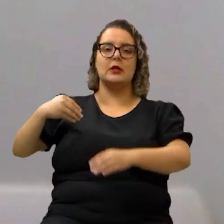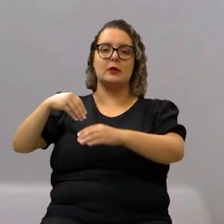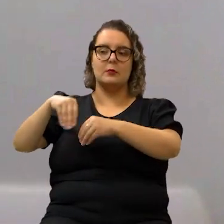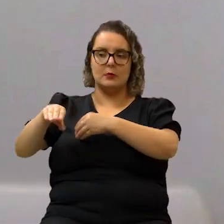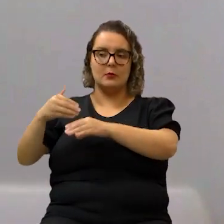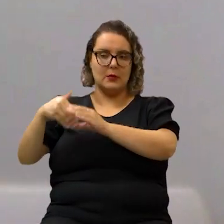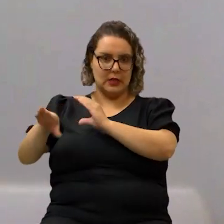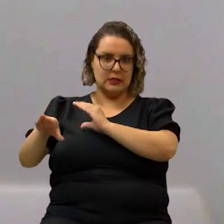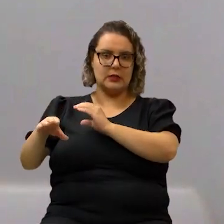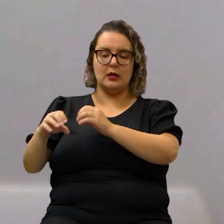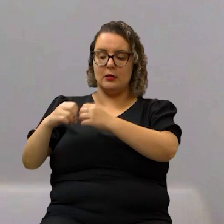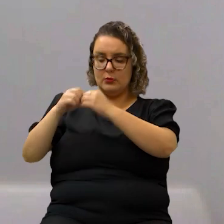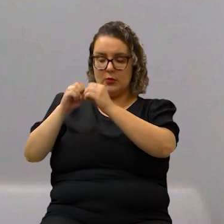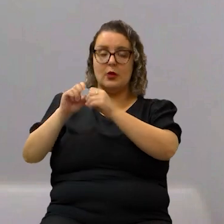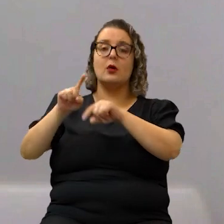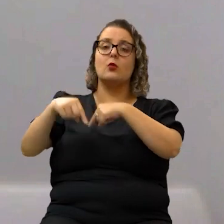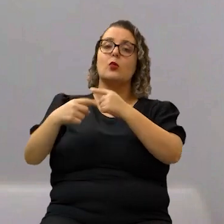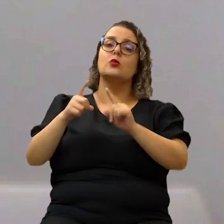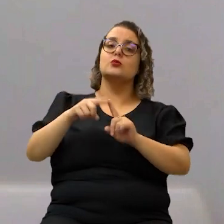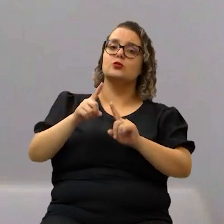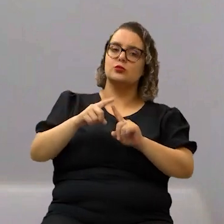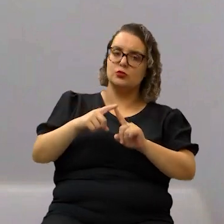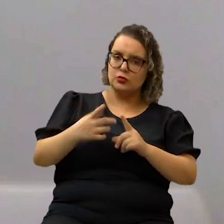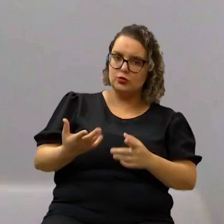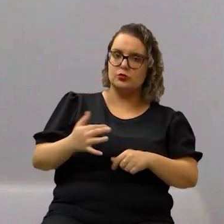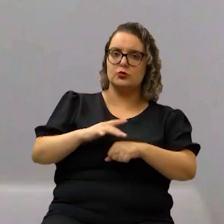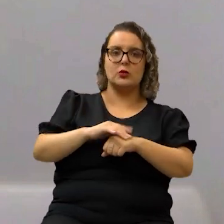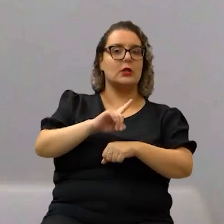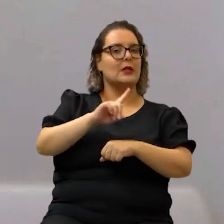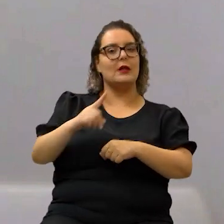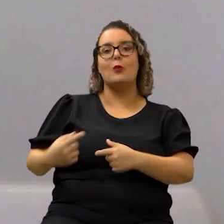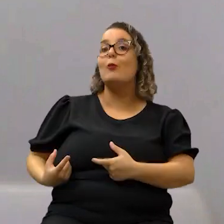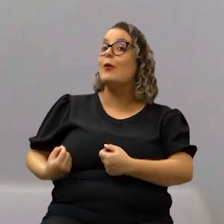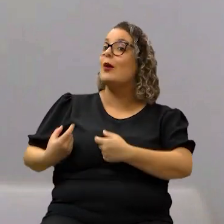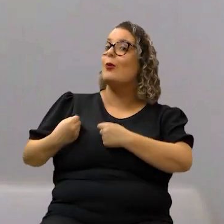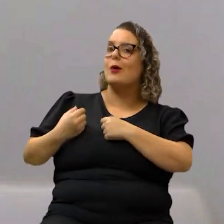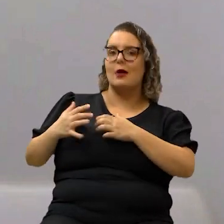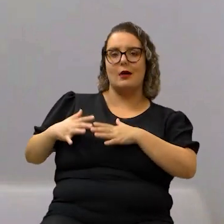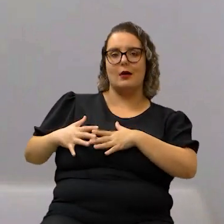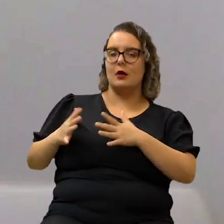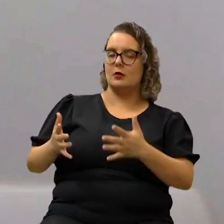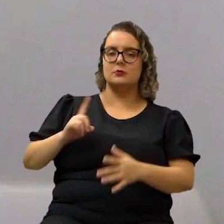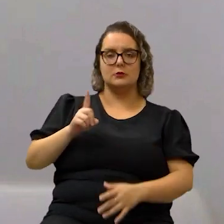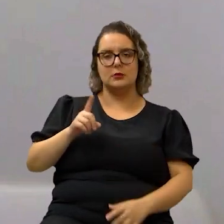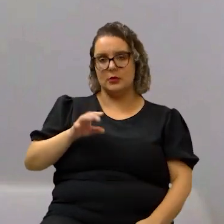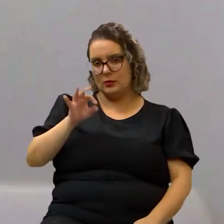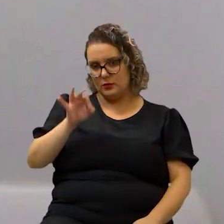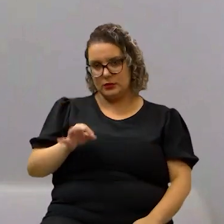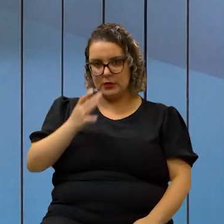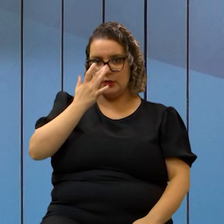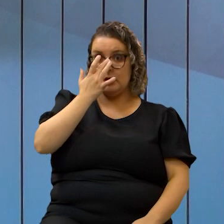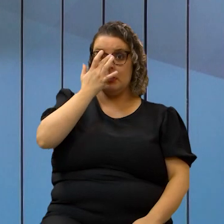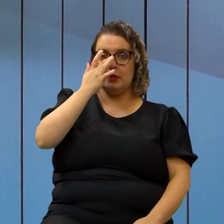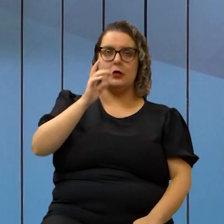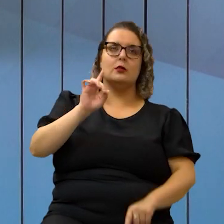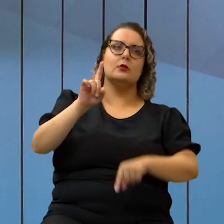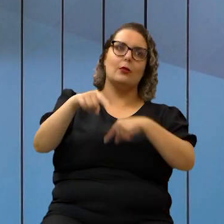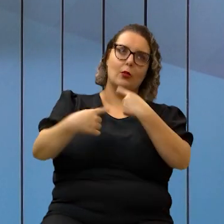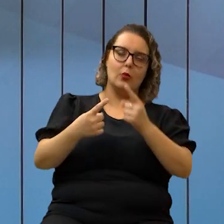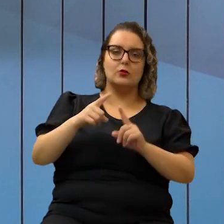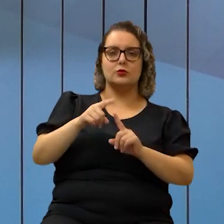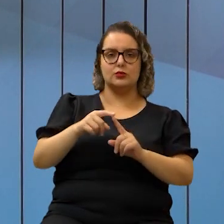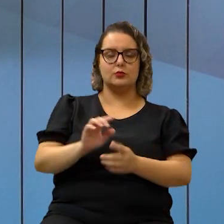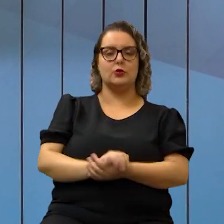de doença, apesar de ser na mama também, não é um câncer de mama propriamente dito. Certo. Agora,